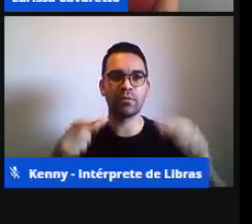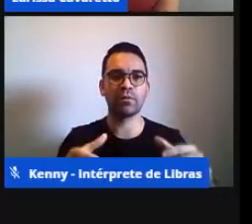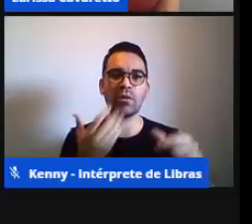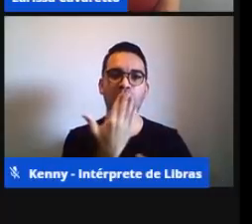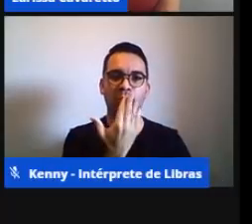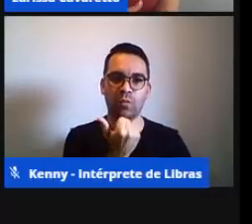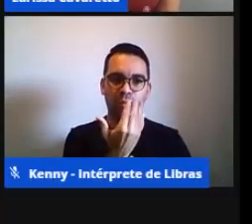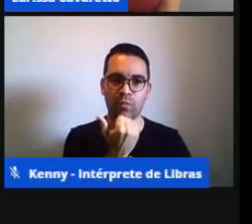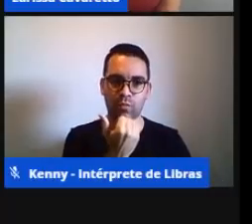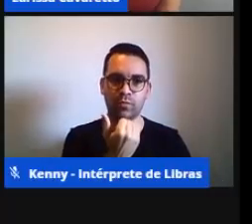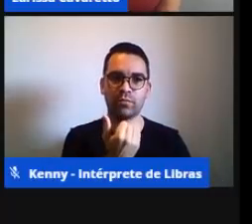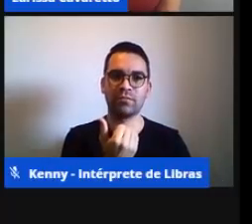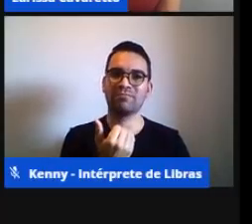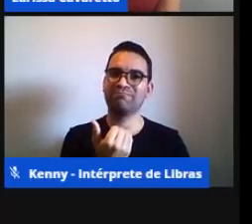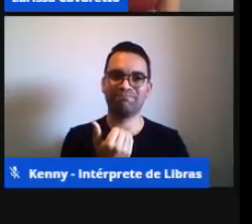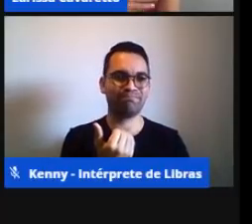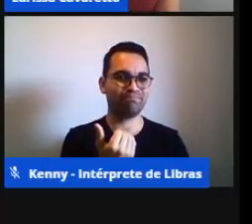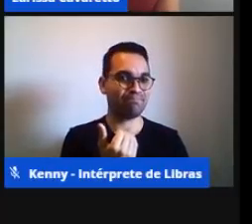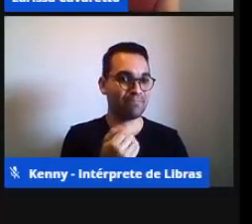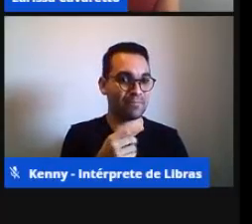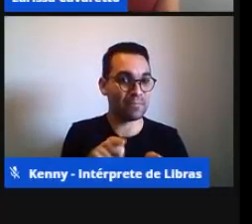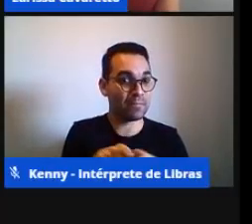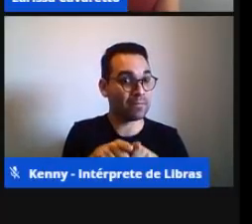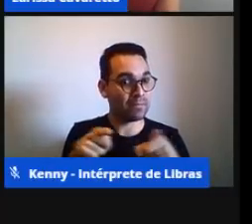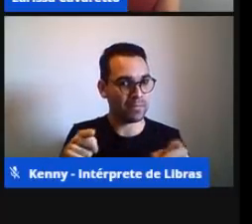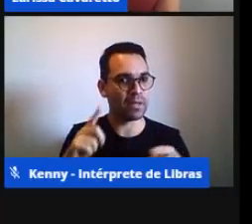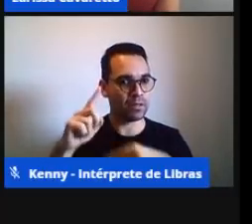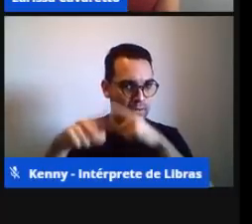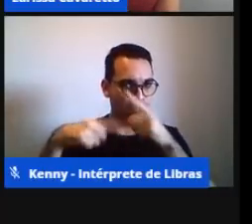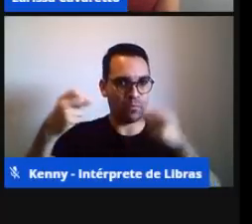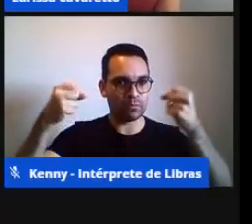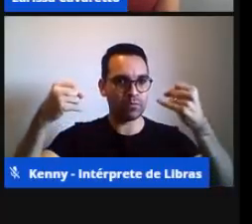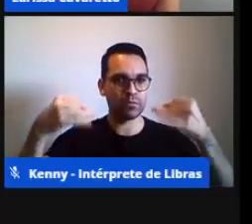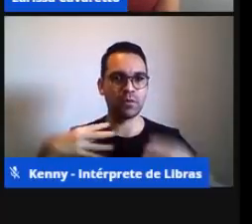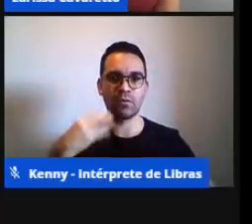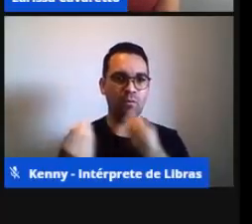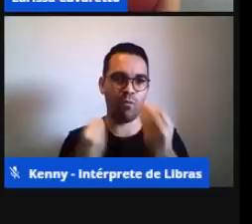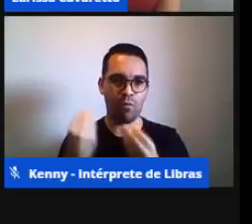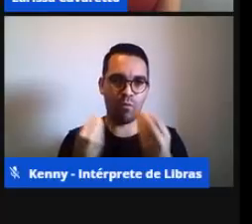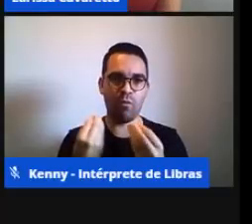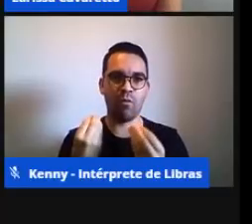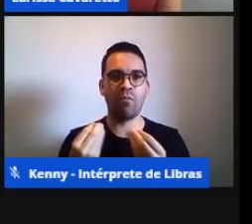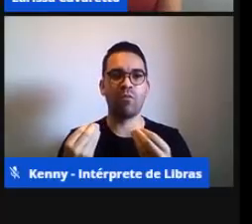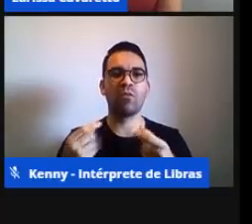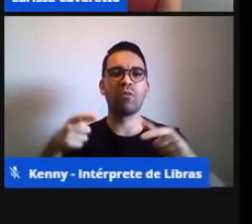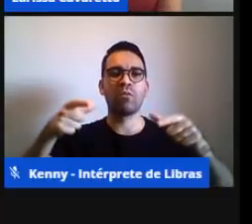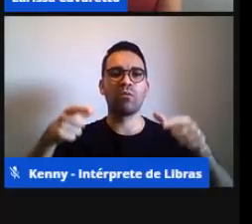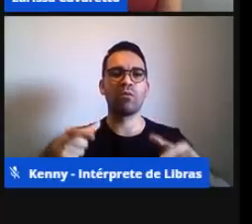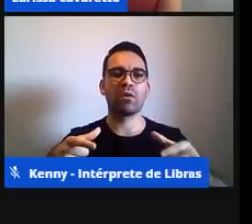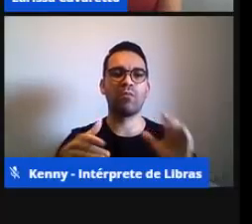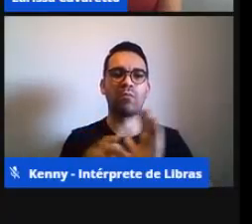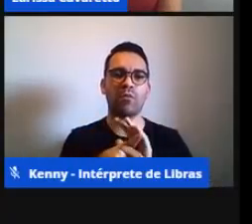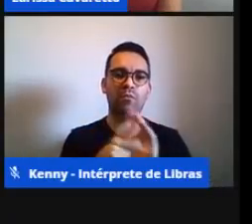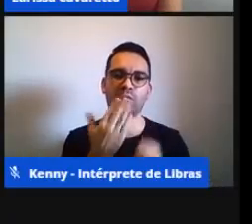os refeitórios não é recomendado que seja utilizado, eu vou falar um pouco mais sobre isso mais para frente.